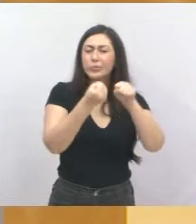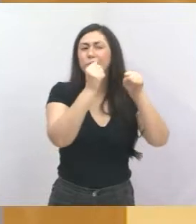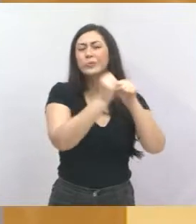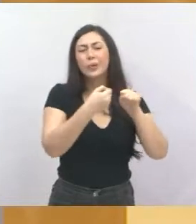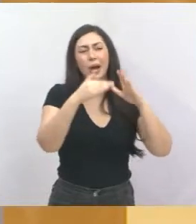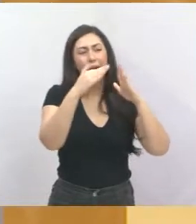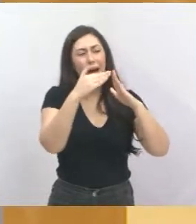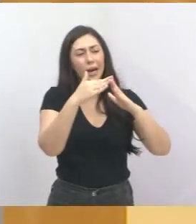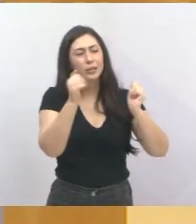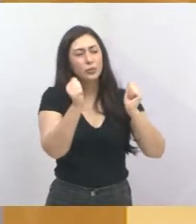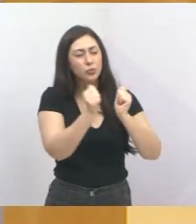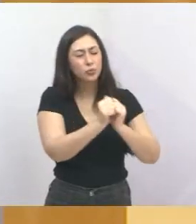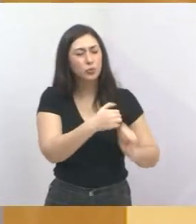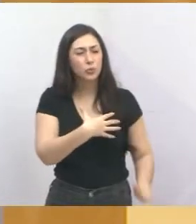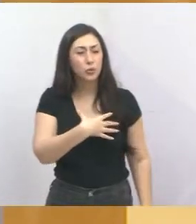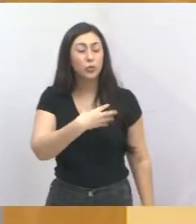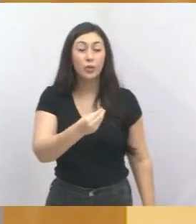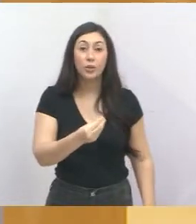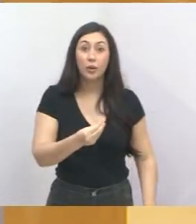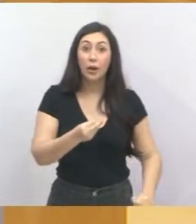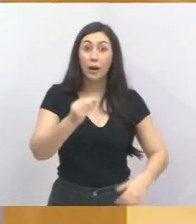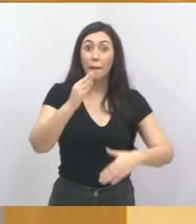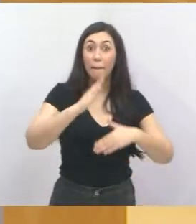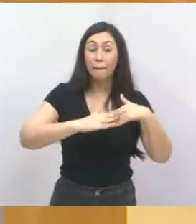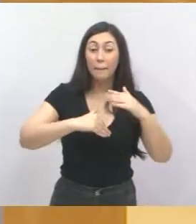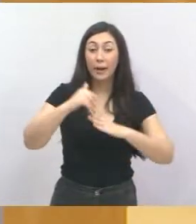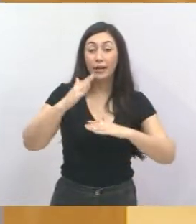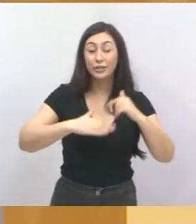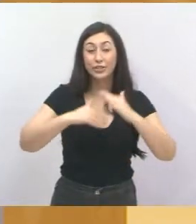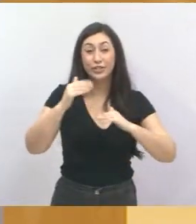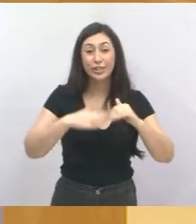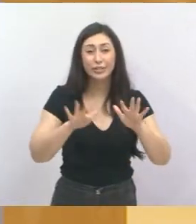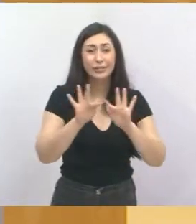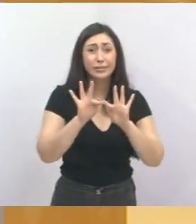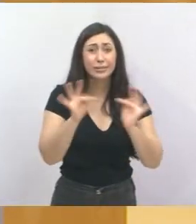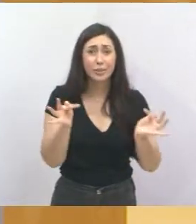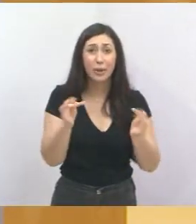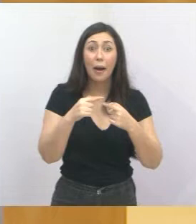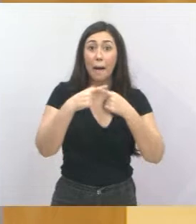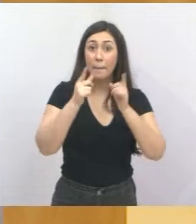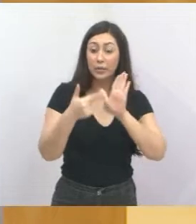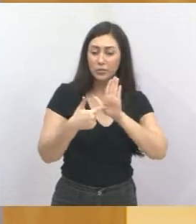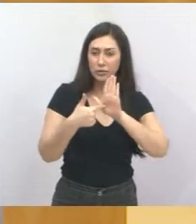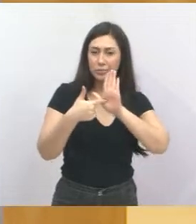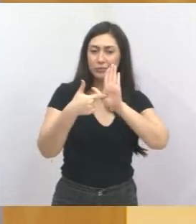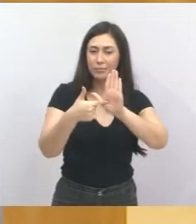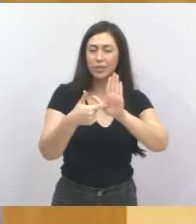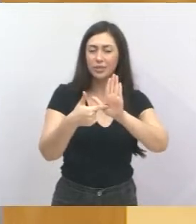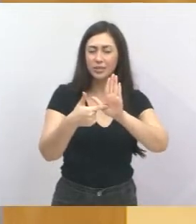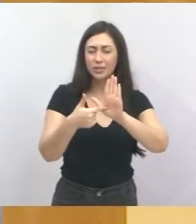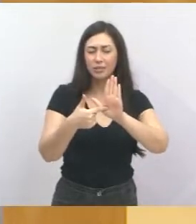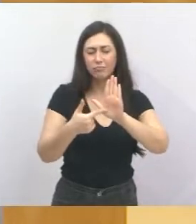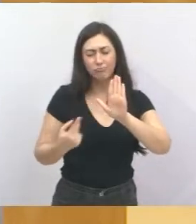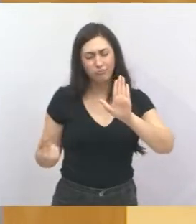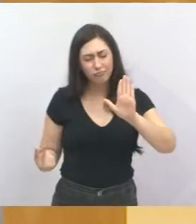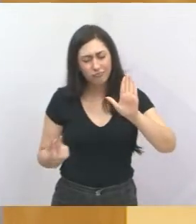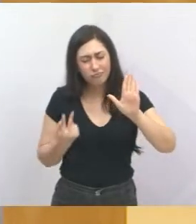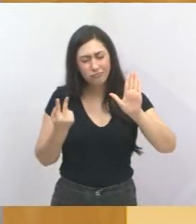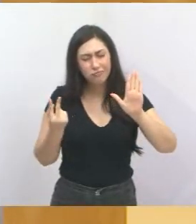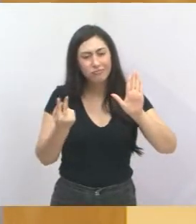os filhos, em gestos simples, mas que na verdade demonstram a grandiosidade,